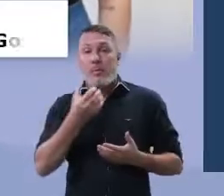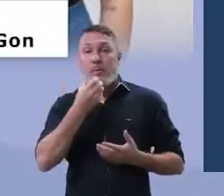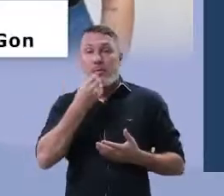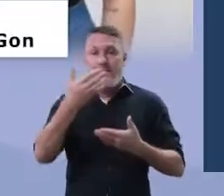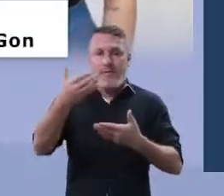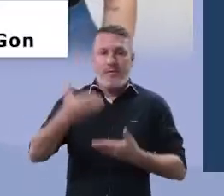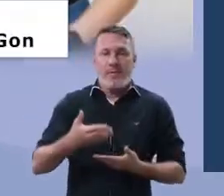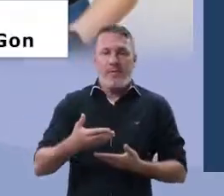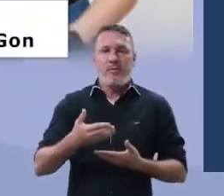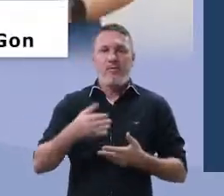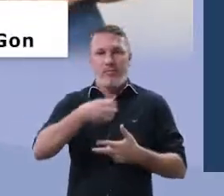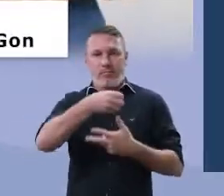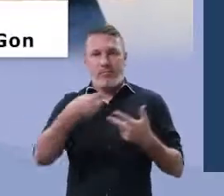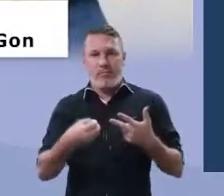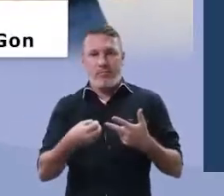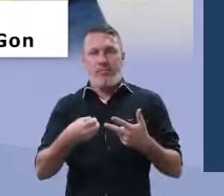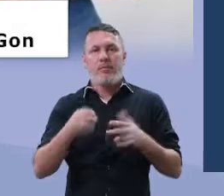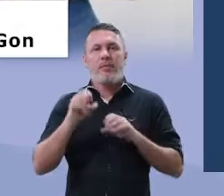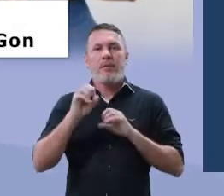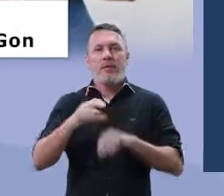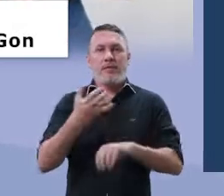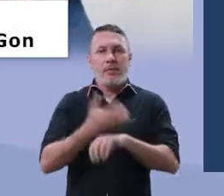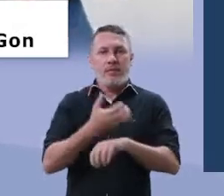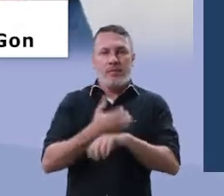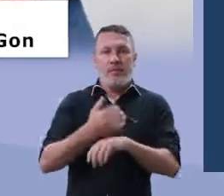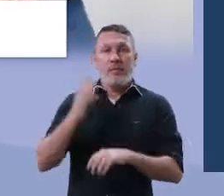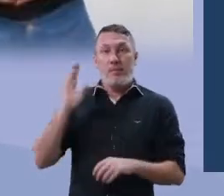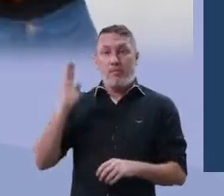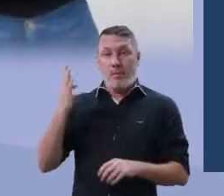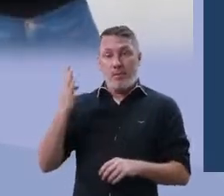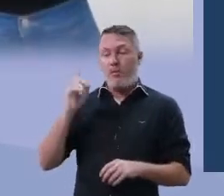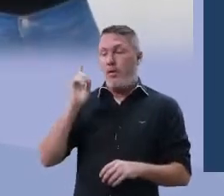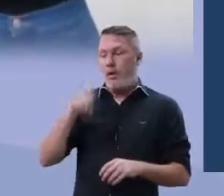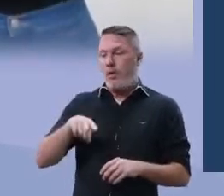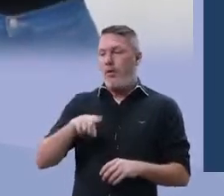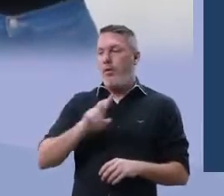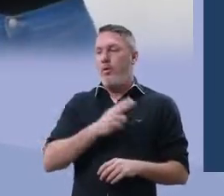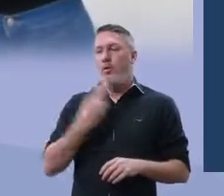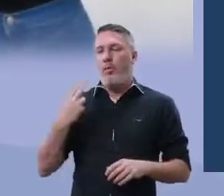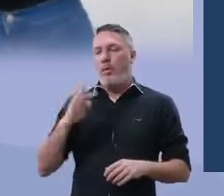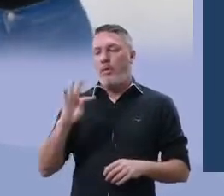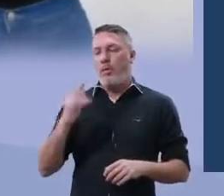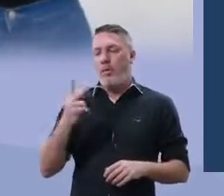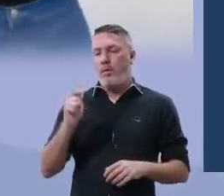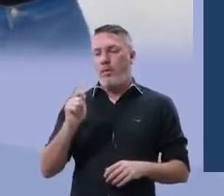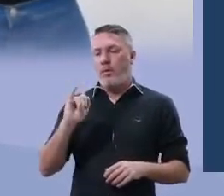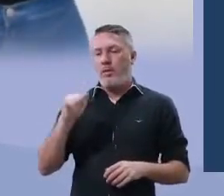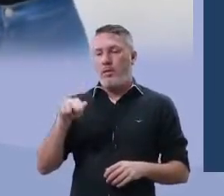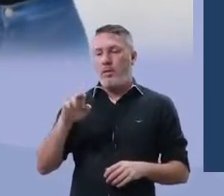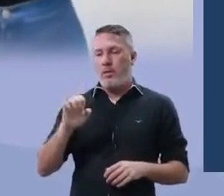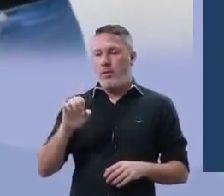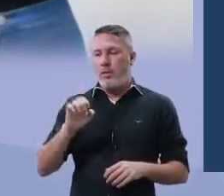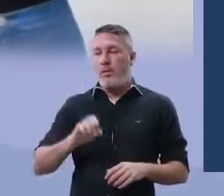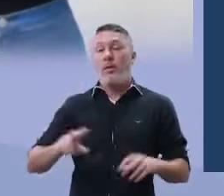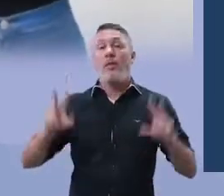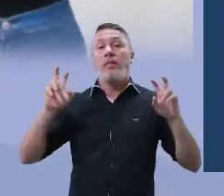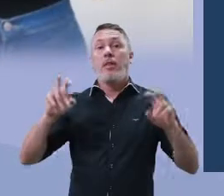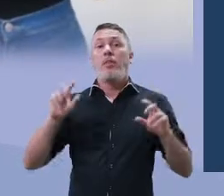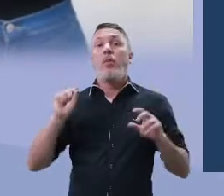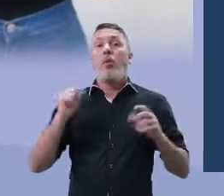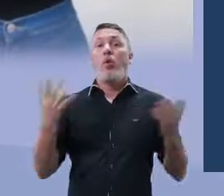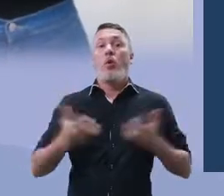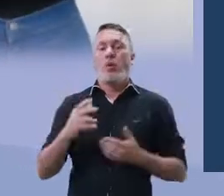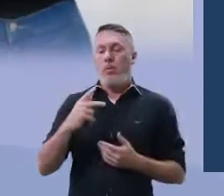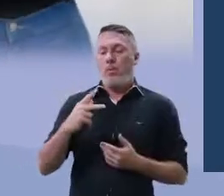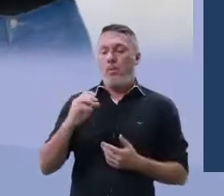Olá, pessoal, bem-vindos a mais uma aula de Biologia do Pré-ENEM Digital, comigo, professora Tayane. Hoje a gente vai falar um pouquinho